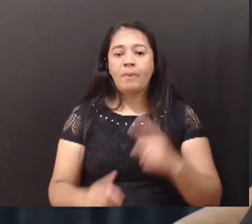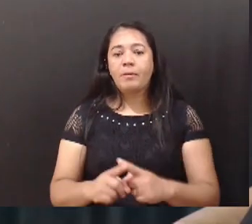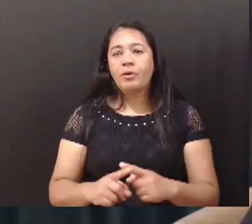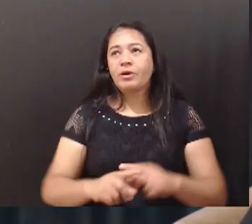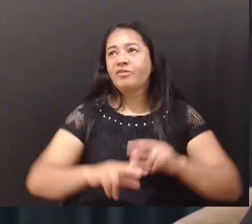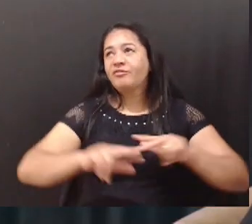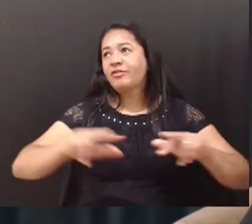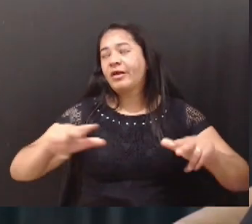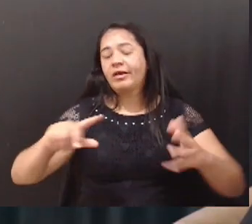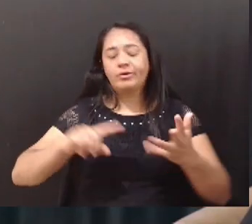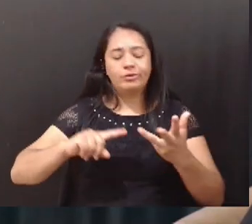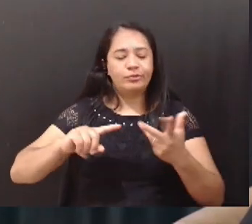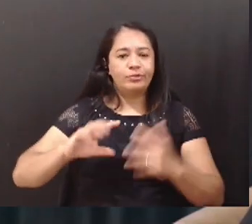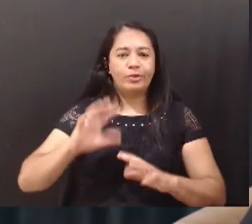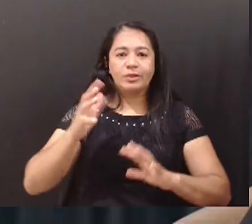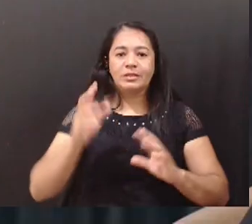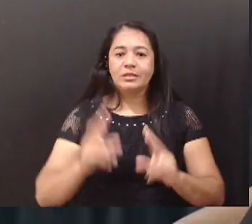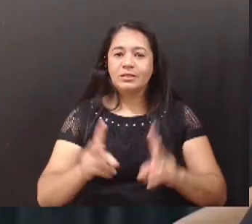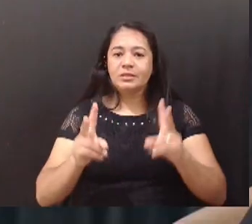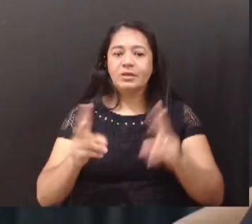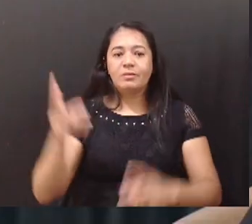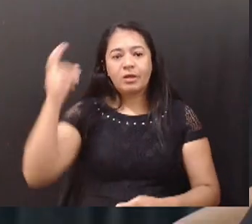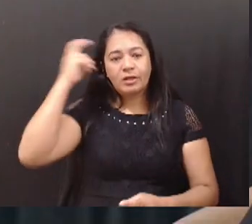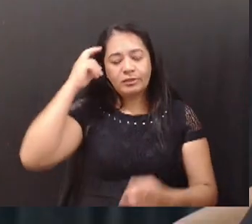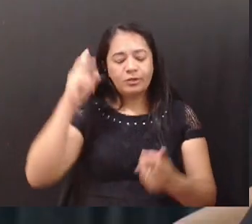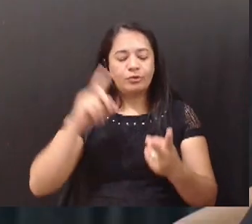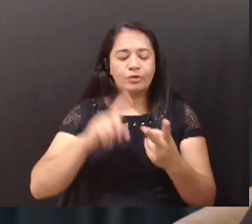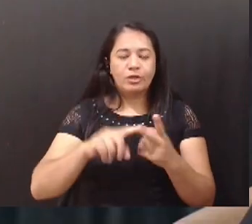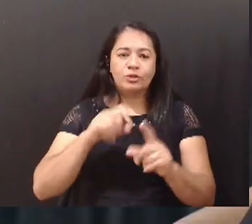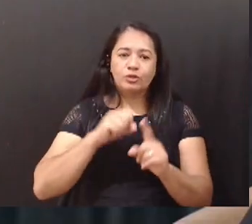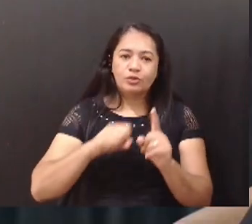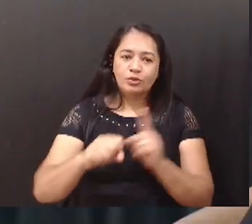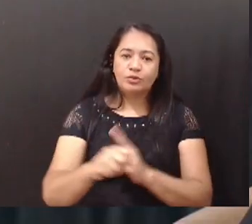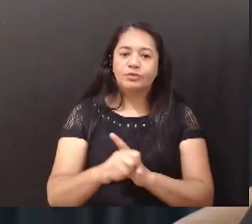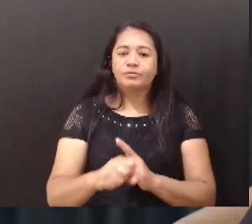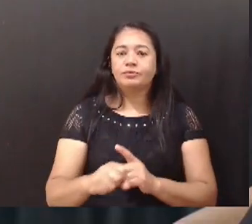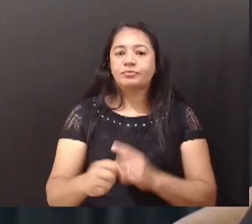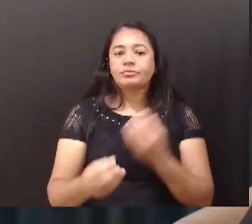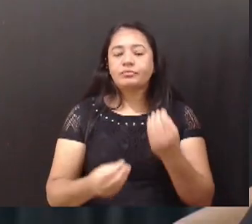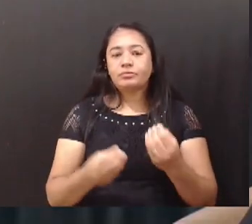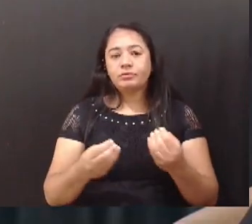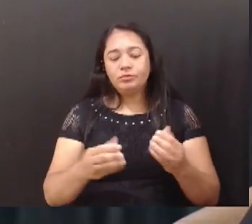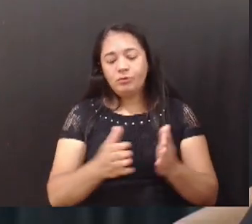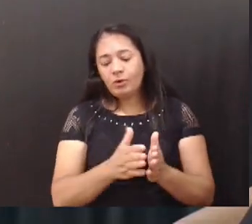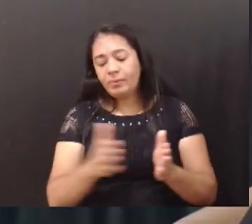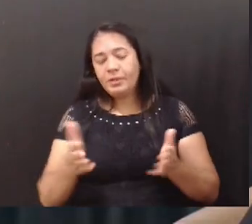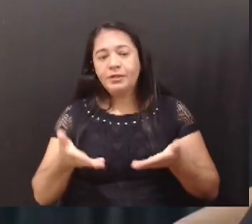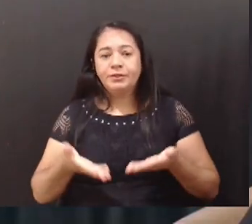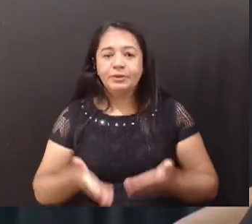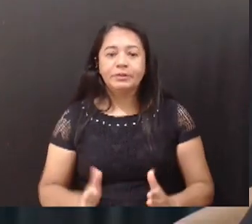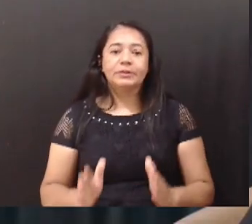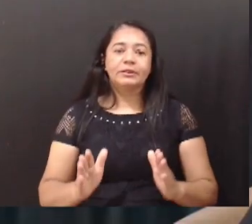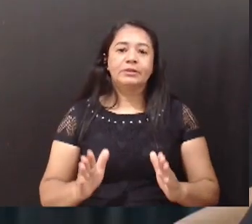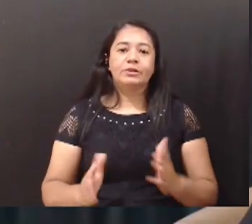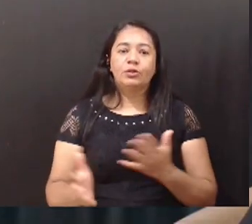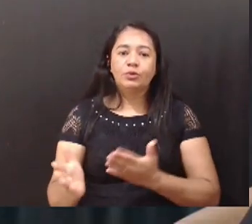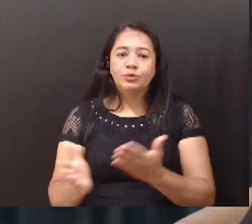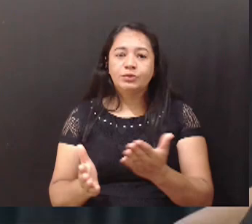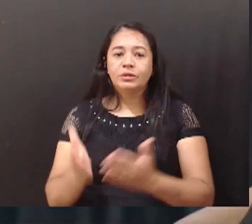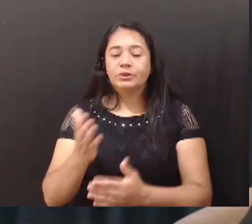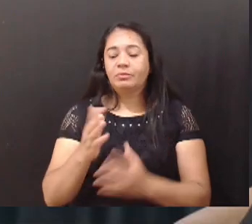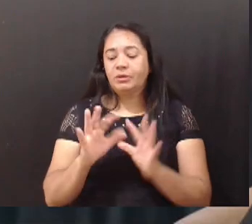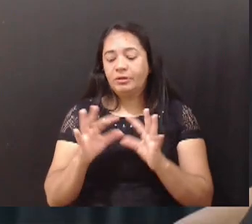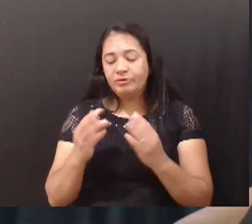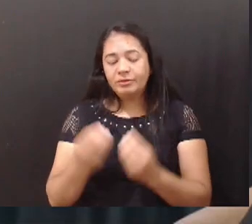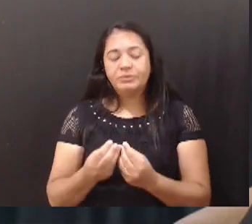Sempre tem a ver com a cultura, com a sociedade, com o tempo que essa criança nasceu, com a família, com o tratamento dos pais. Às vezes,